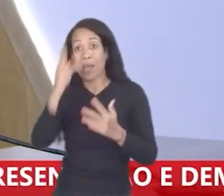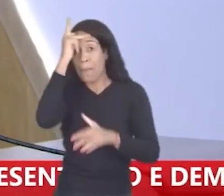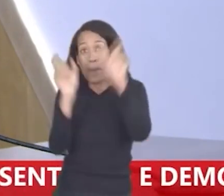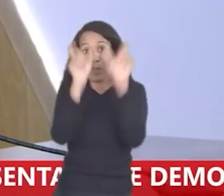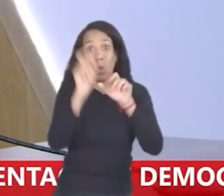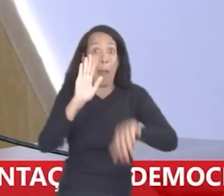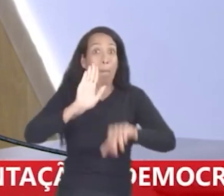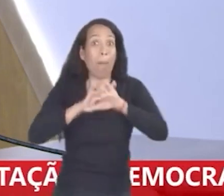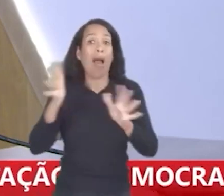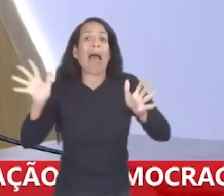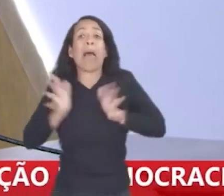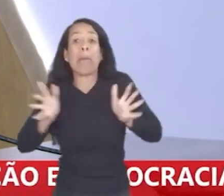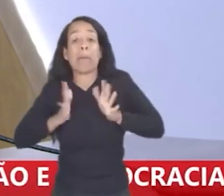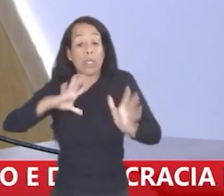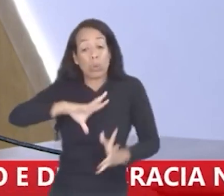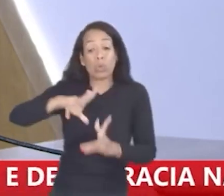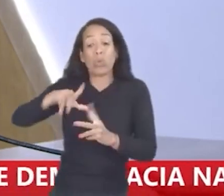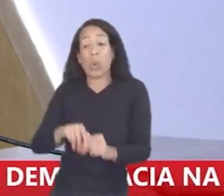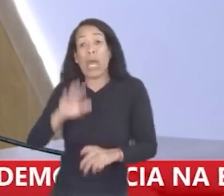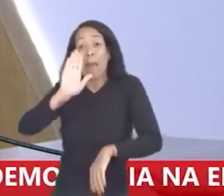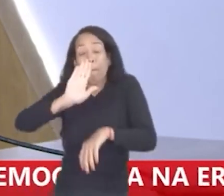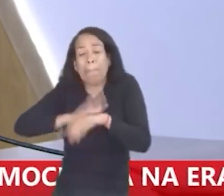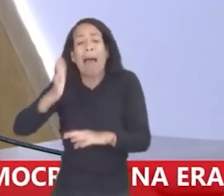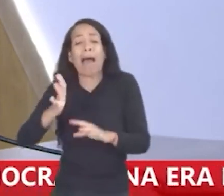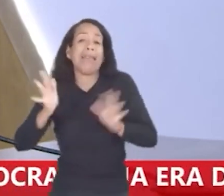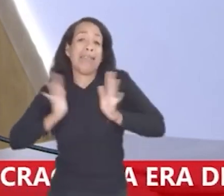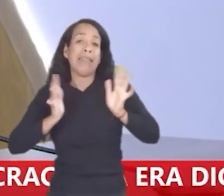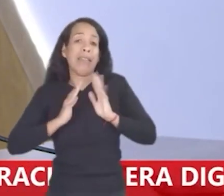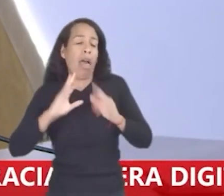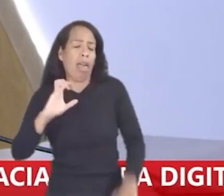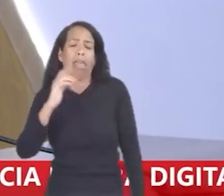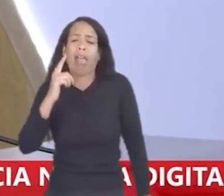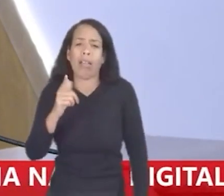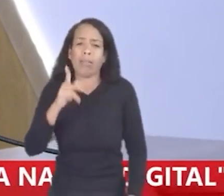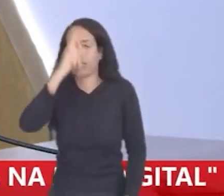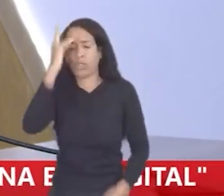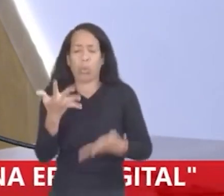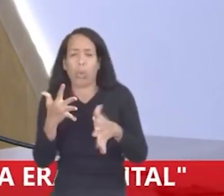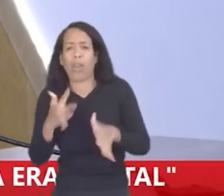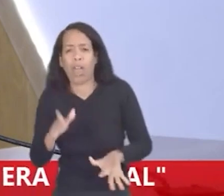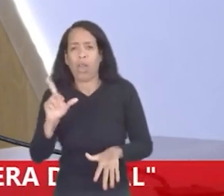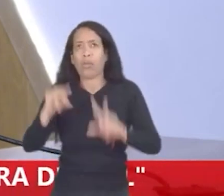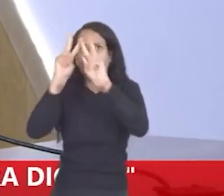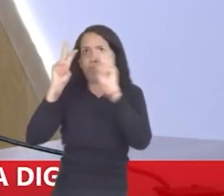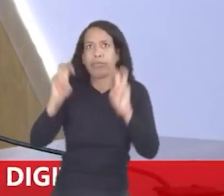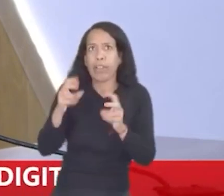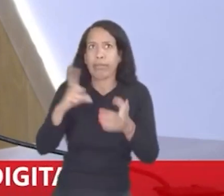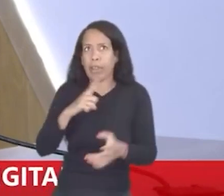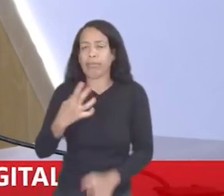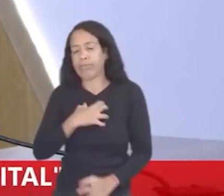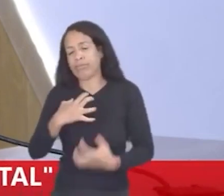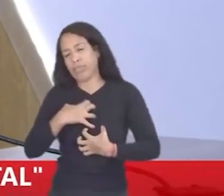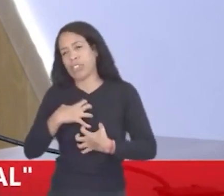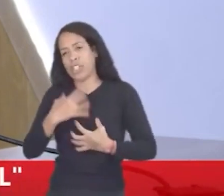mais ricas do planeta, É verdade. Estão ali entre as mais ricas do mundo. É claro que essas pessoas não querem que esse tema, que faz tanto sentido num